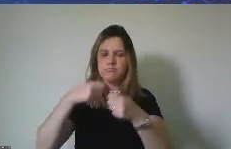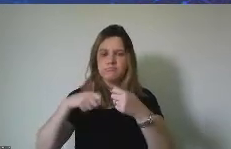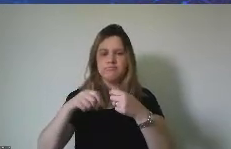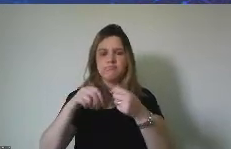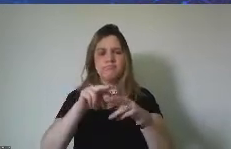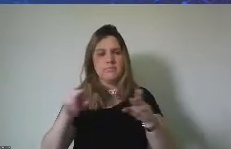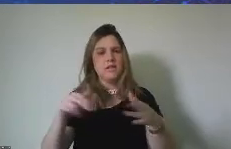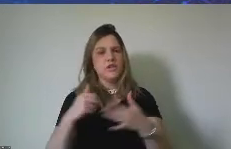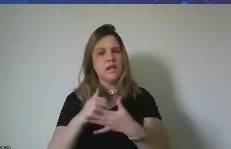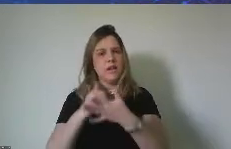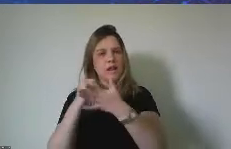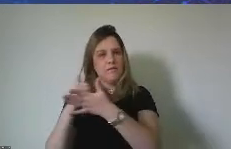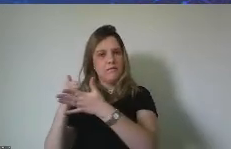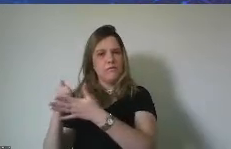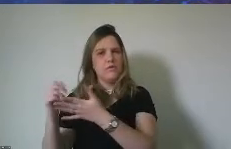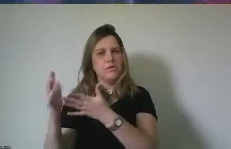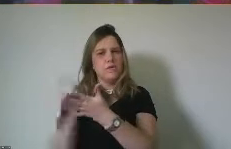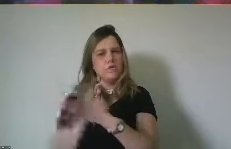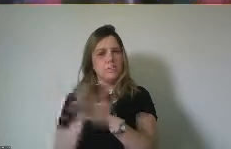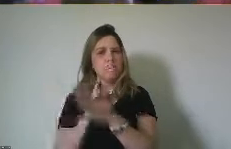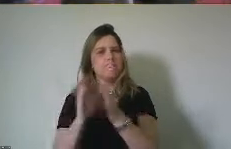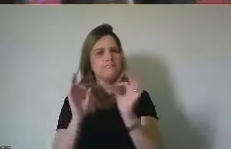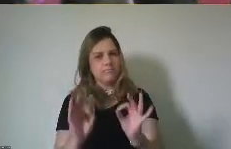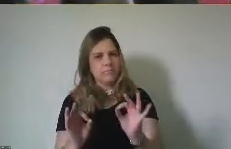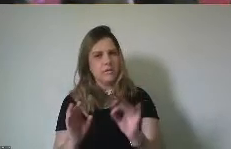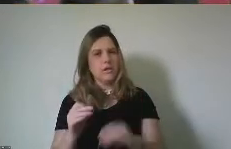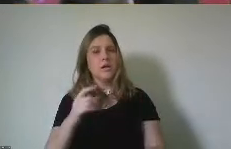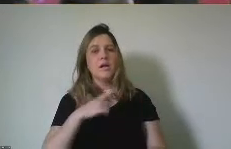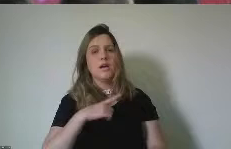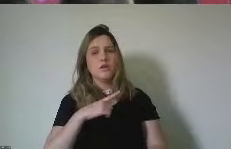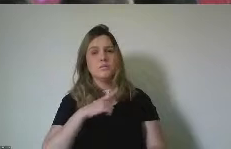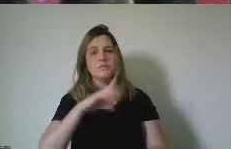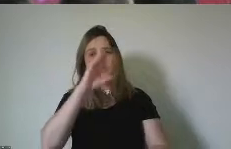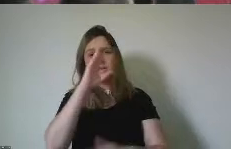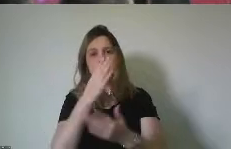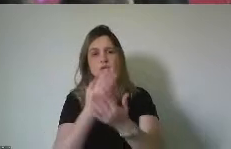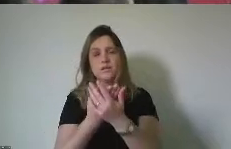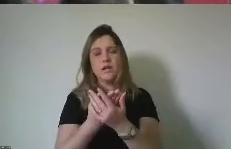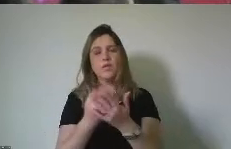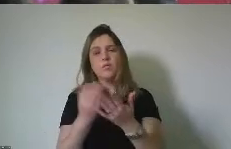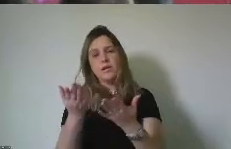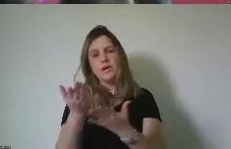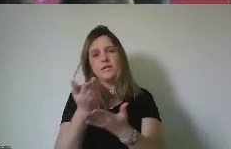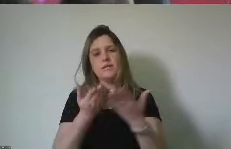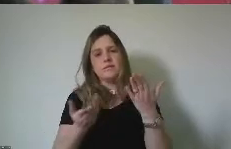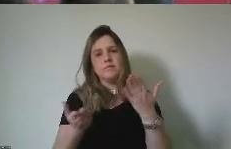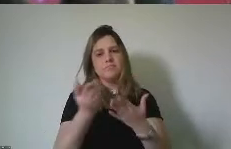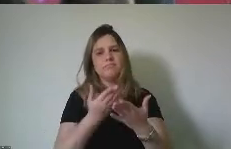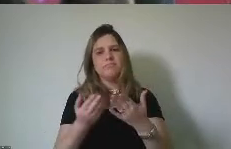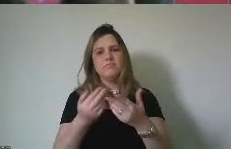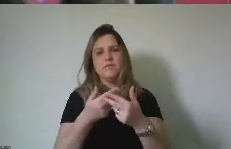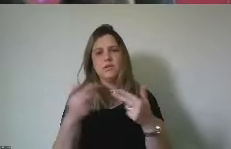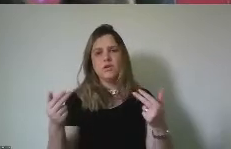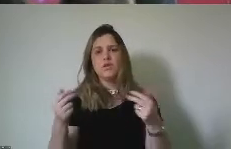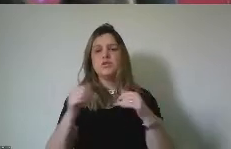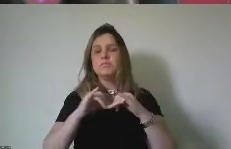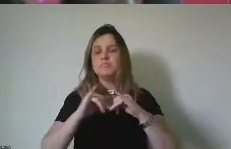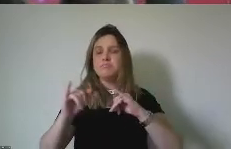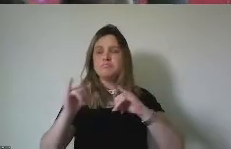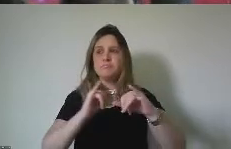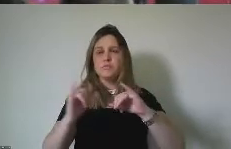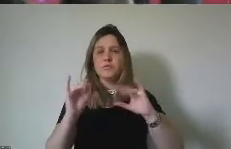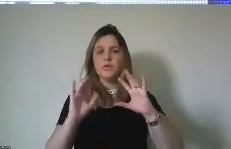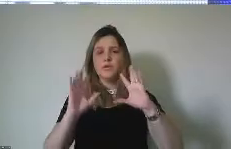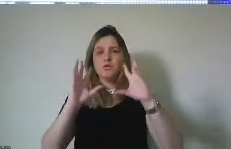levados ao da atenção também então a gente acredita muito muito que a integração entre o operador do sistema de transmissões de distribuição